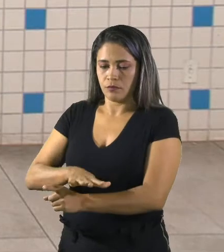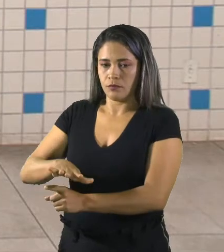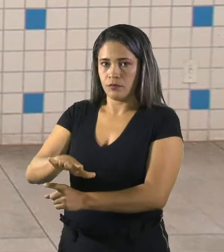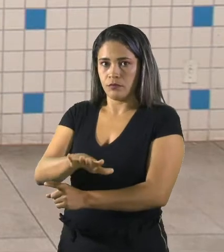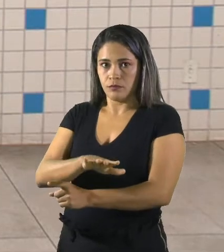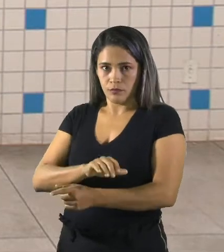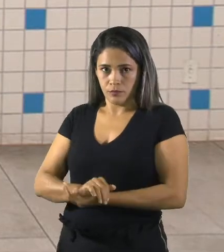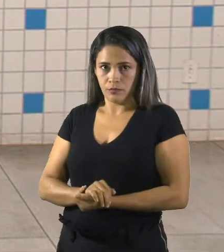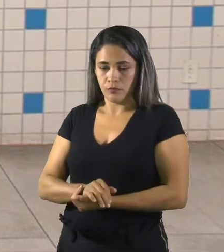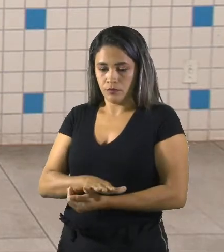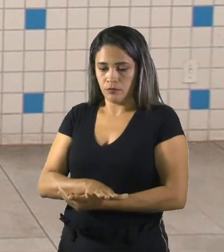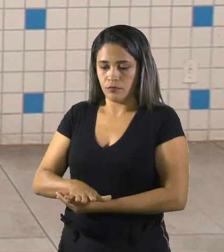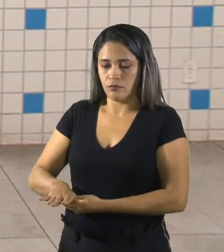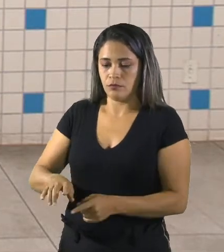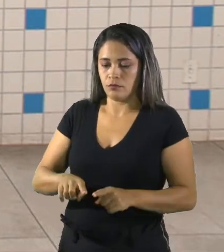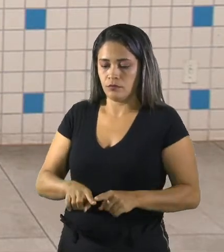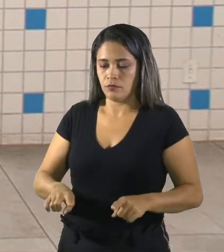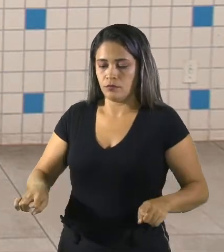um plano.